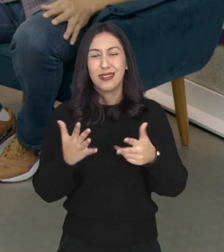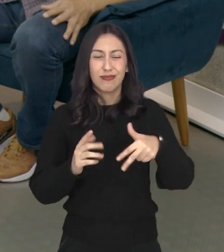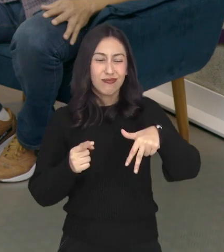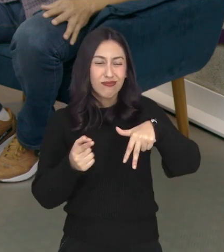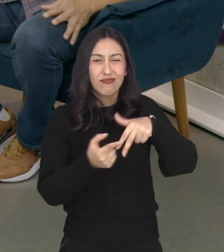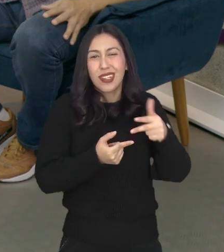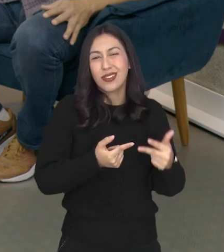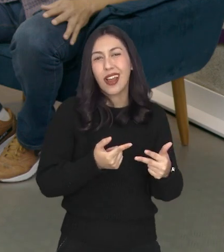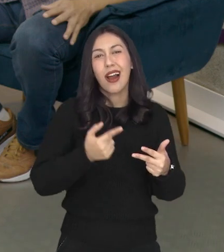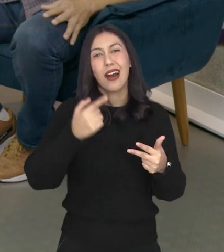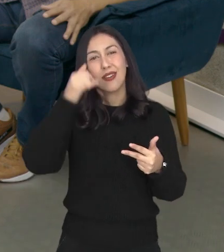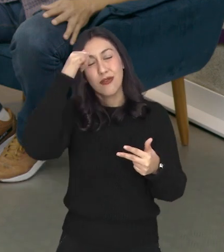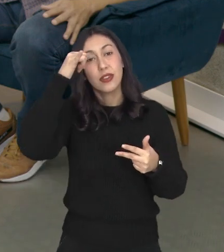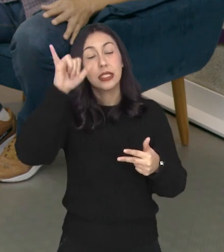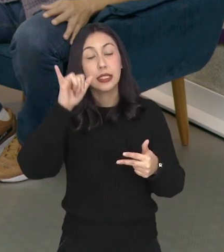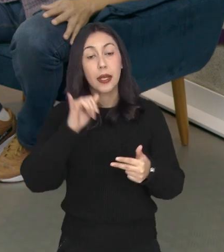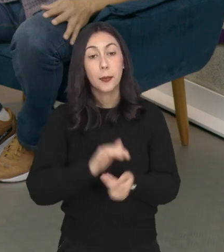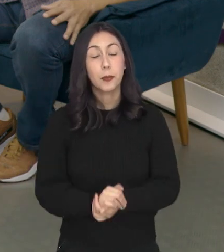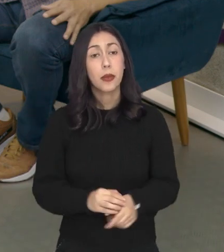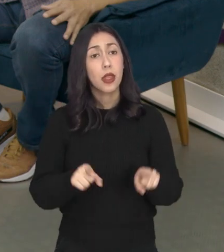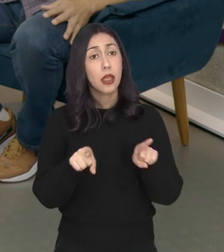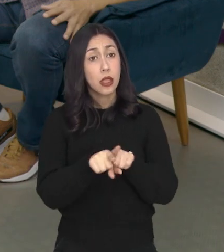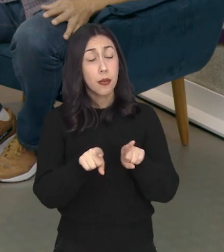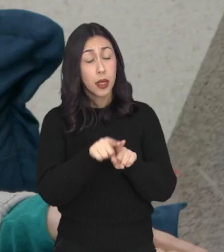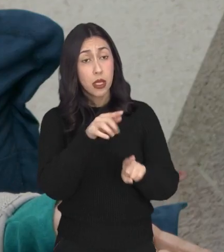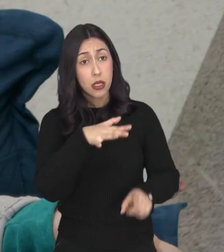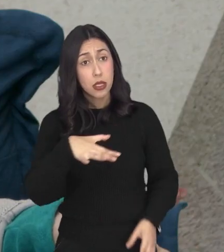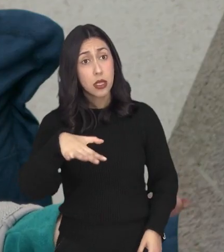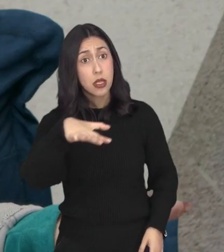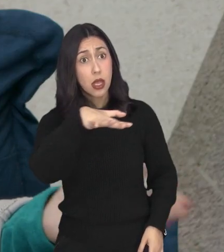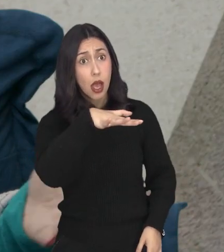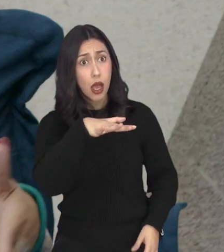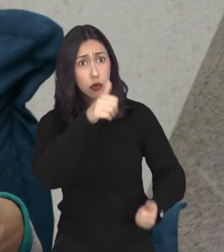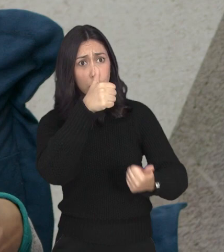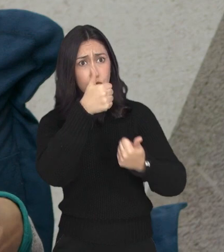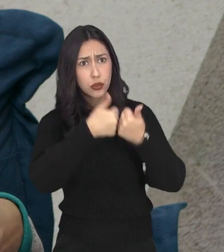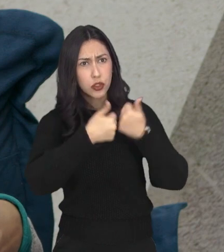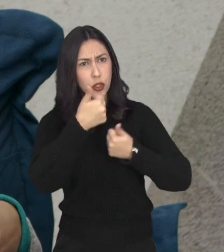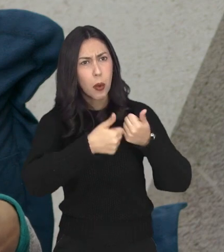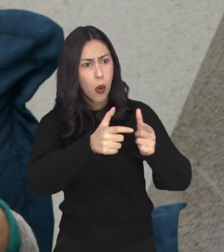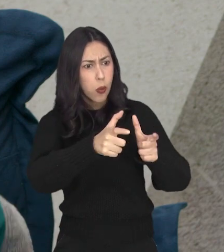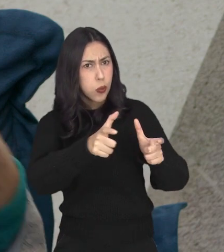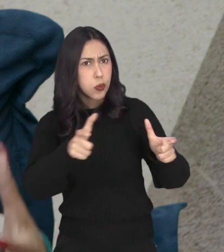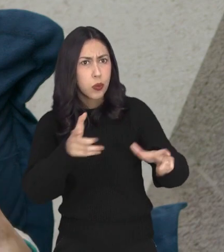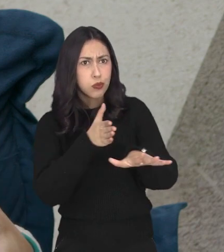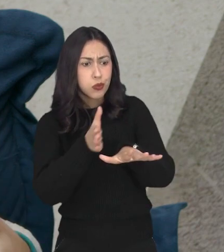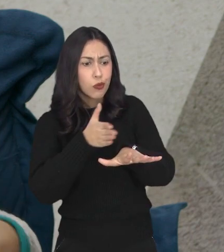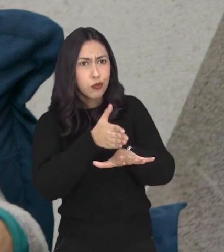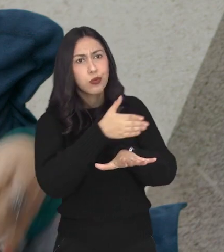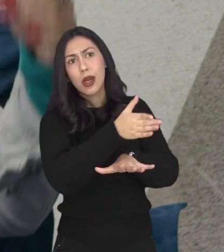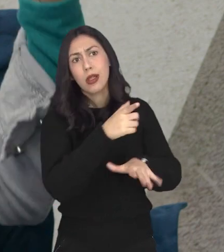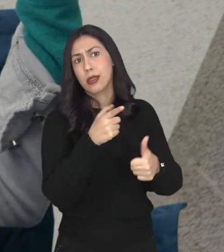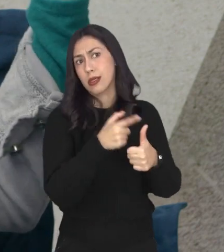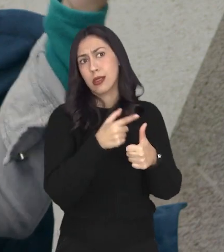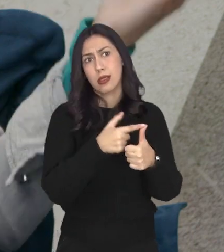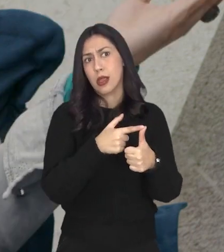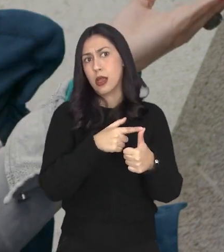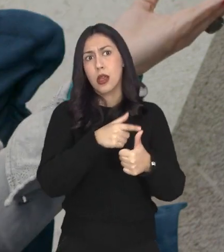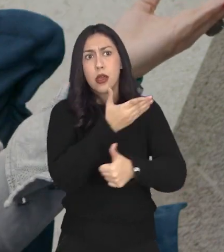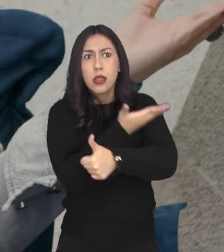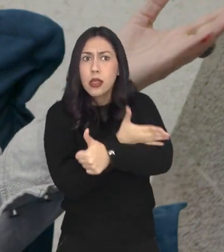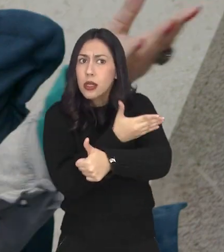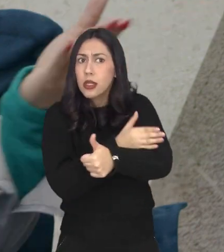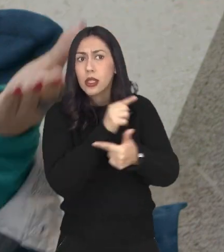né? Inclusive, o mercado de trabalho no universo do futebol é bem amplo. A gente viu que tem um